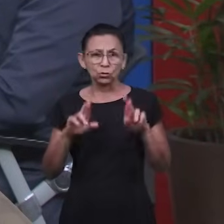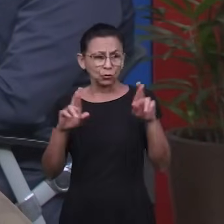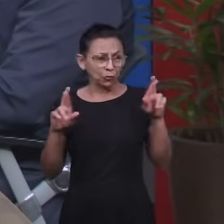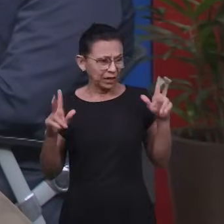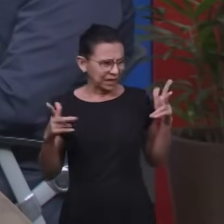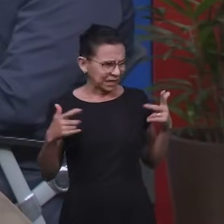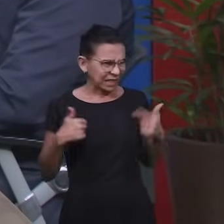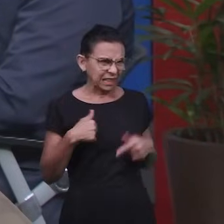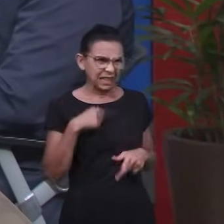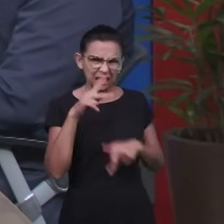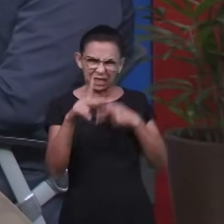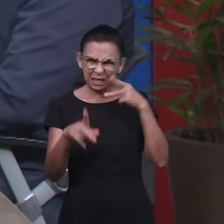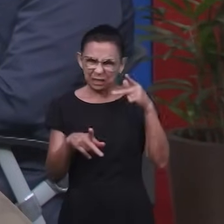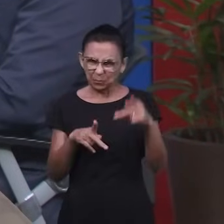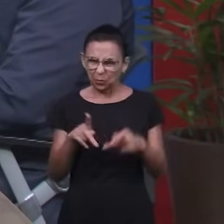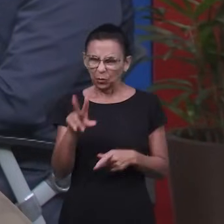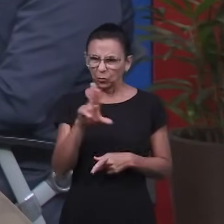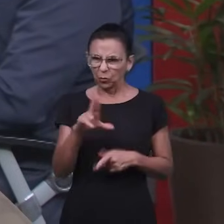assim, a realidade.